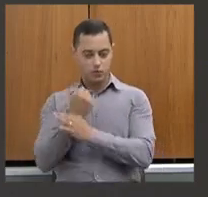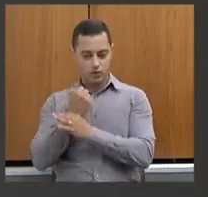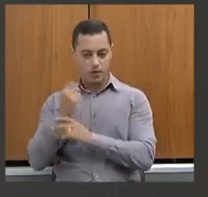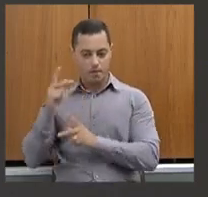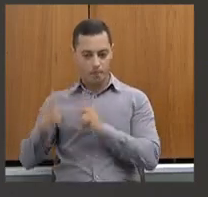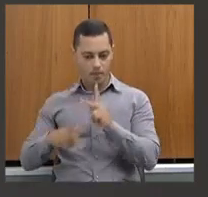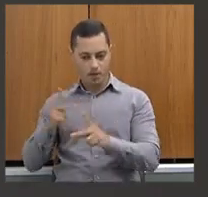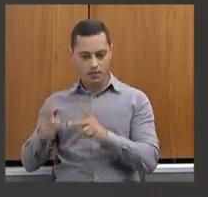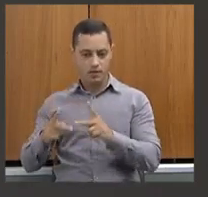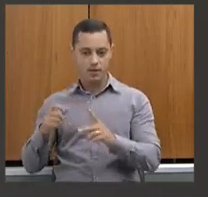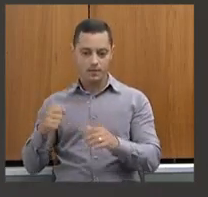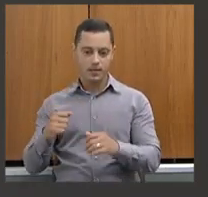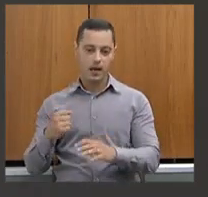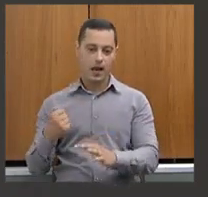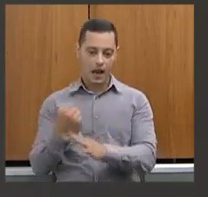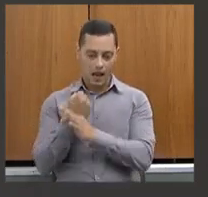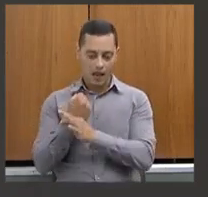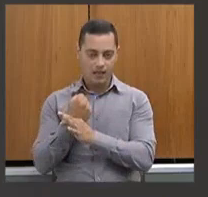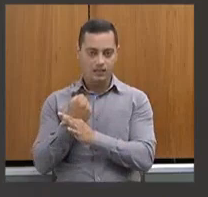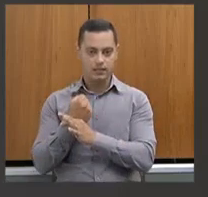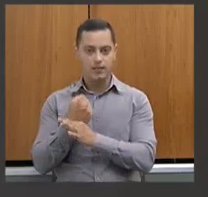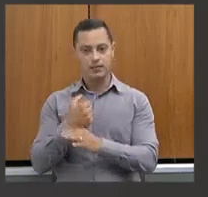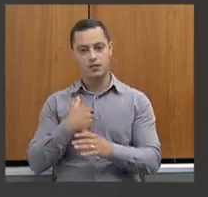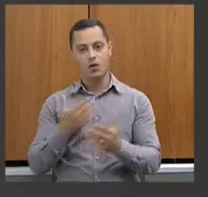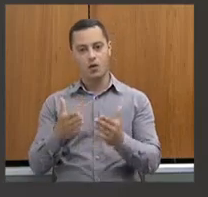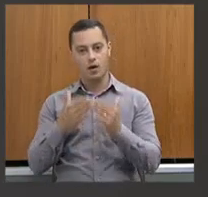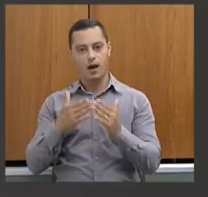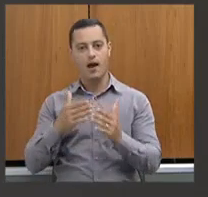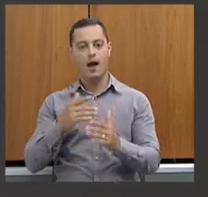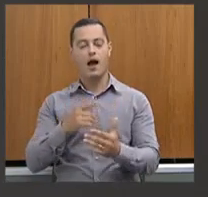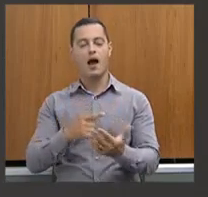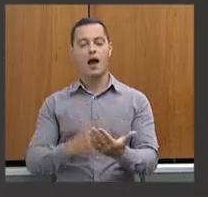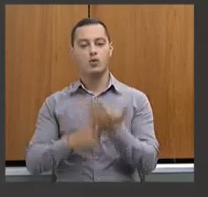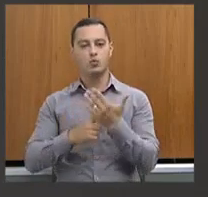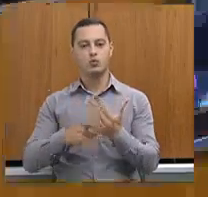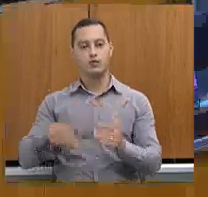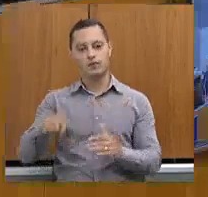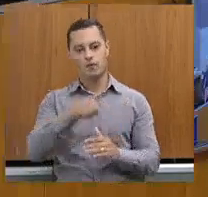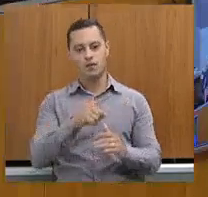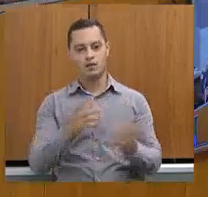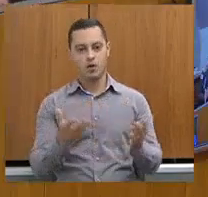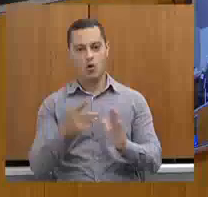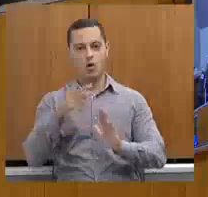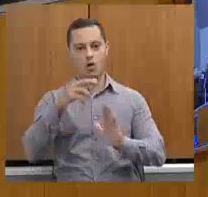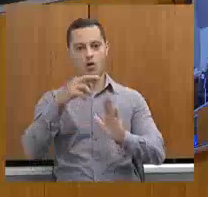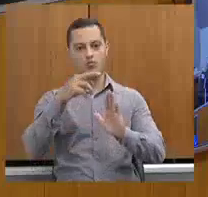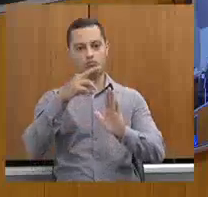estatal são garantias indispensáveis conto com o apoio dos pares na aprovação deste requerimento